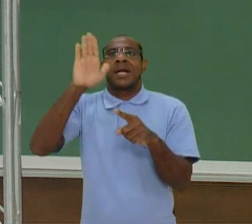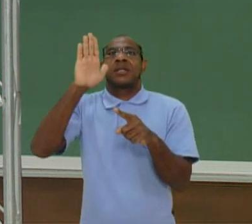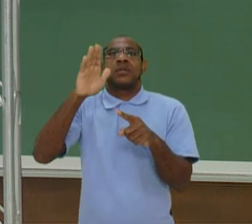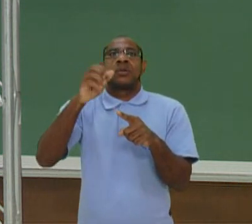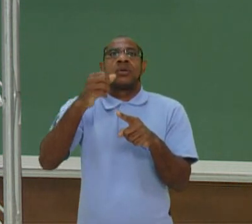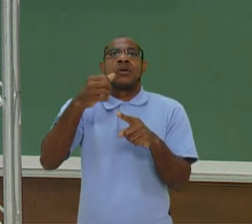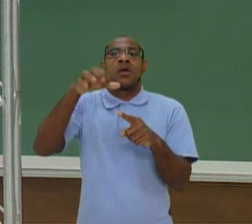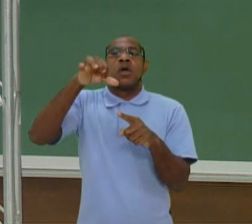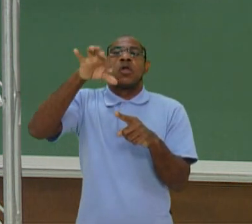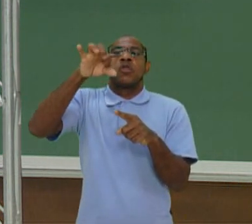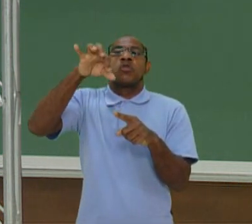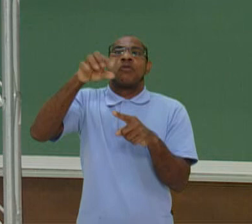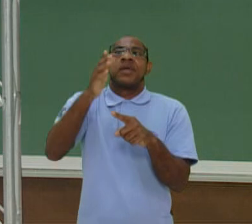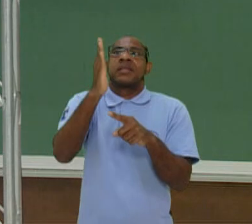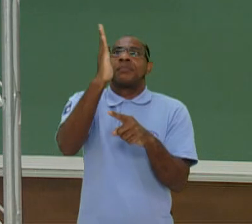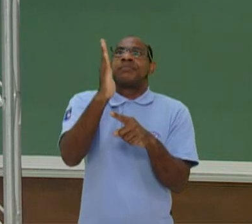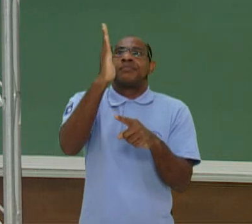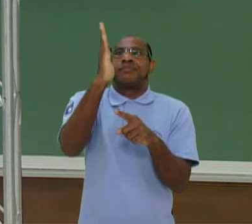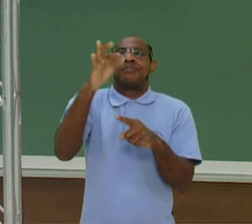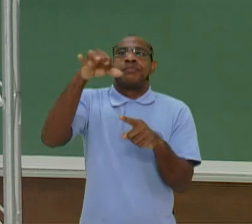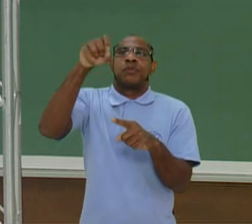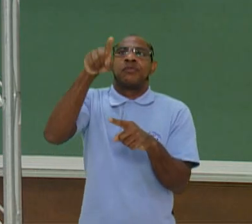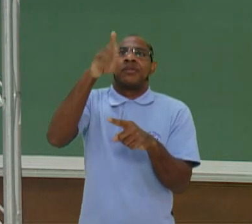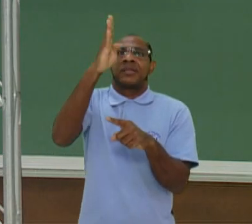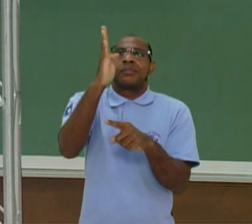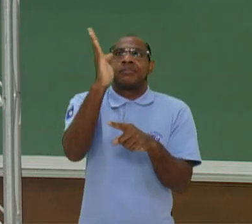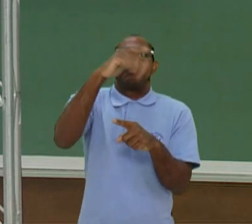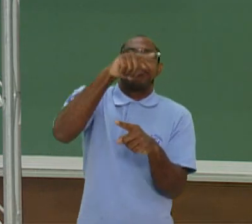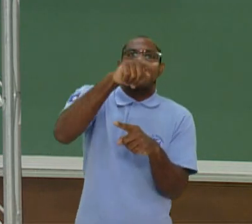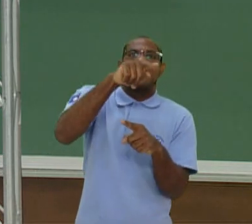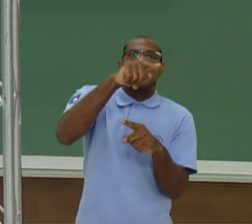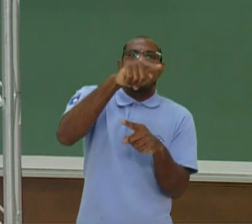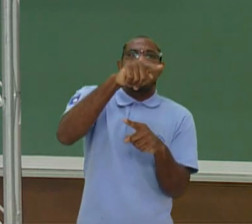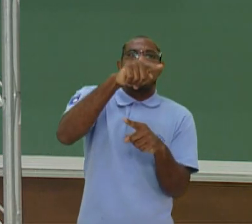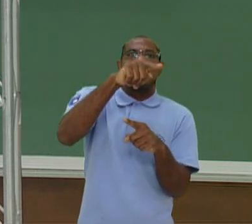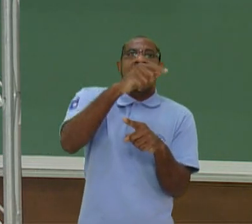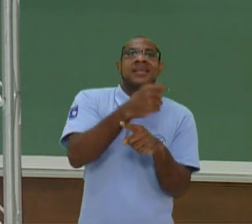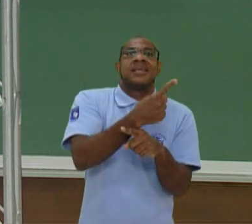passa? Ele passa quanto dali? O que ele passou vai ser, para mim,